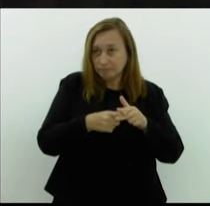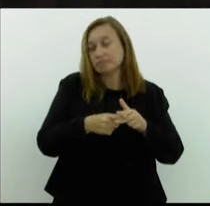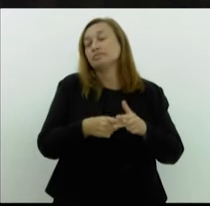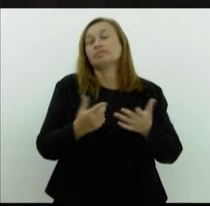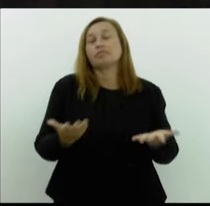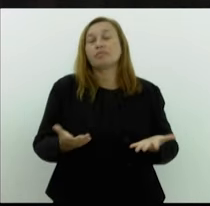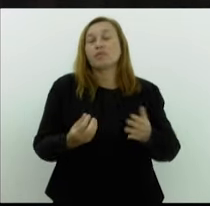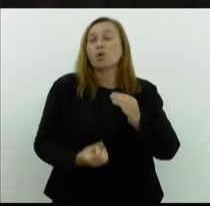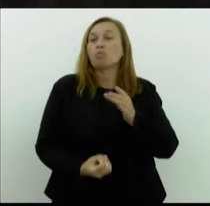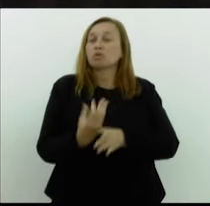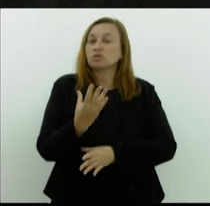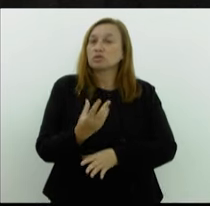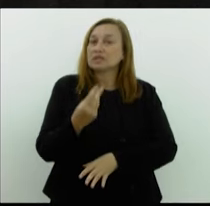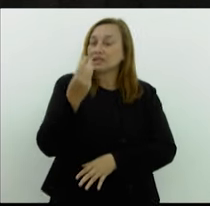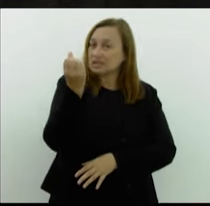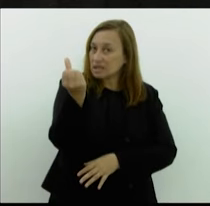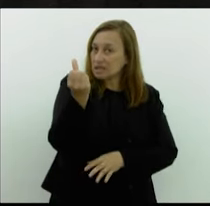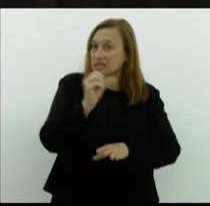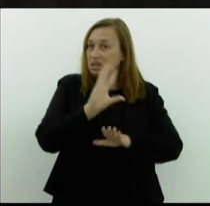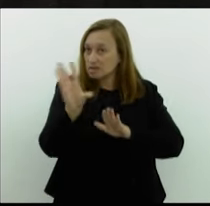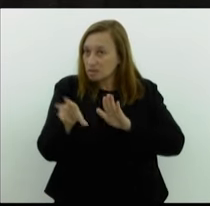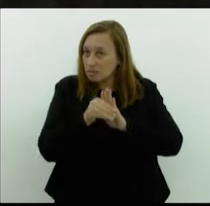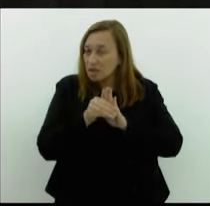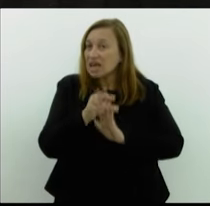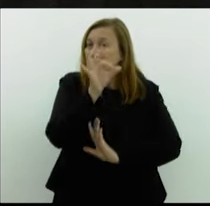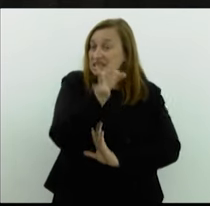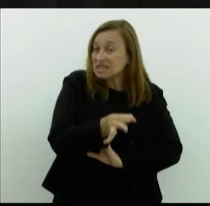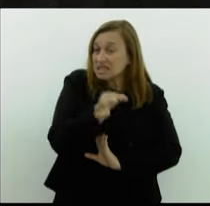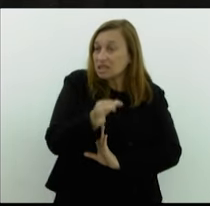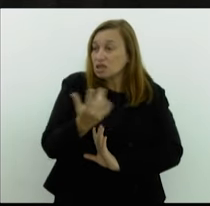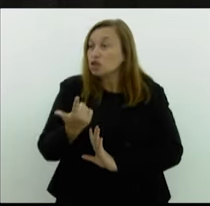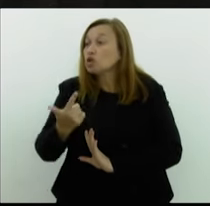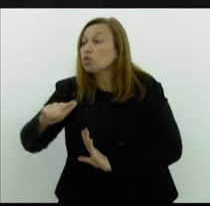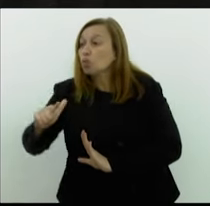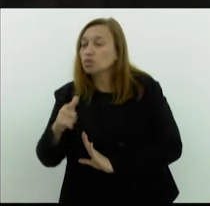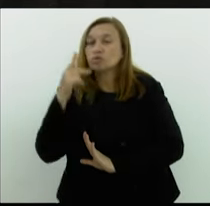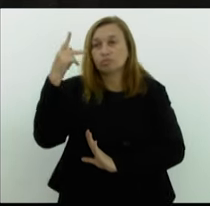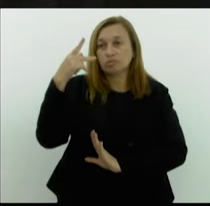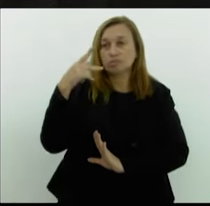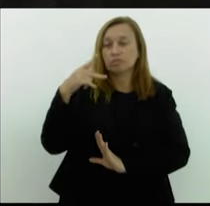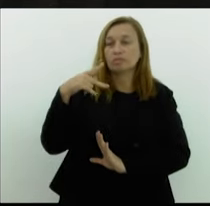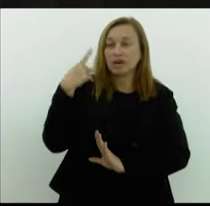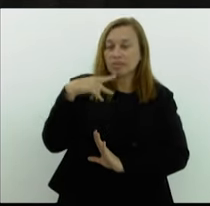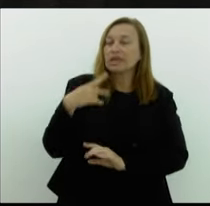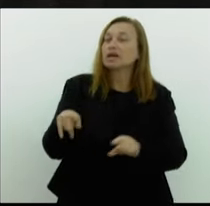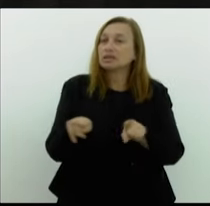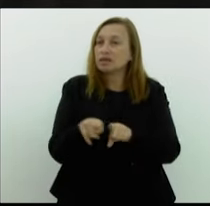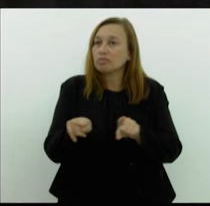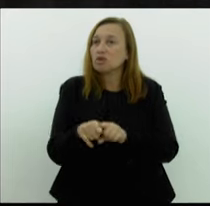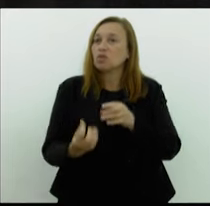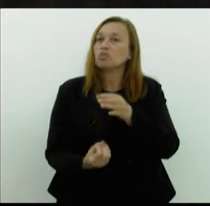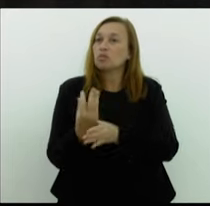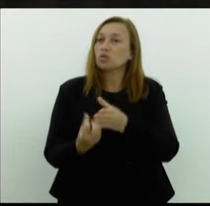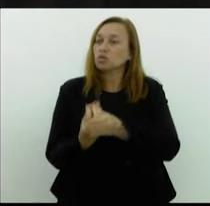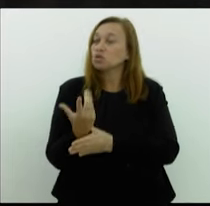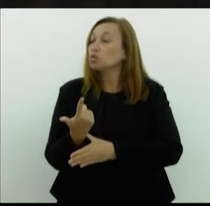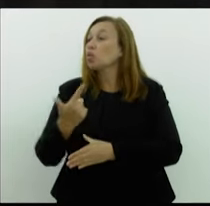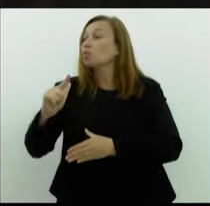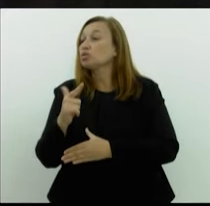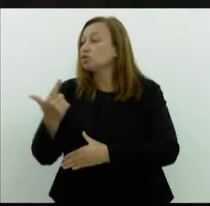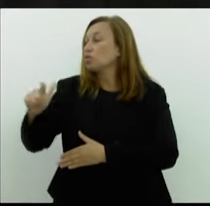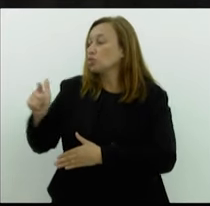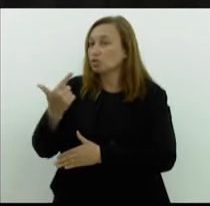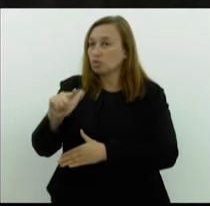Eu produzi 6 emendas, tenho certeza que outros parlamentares produziram outras emendas.